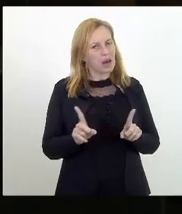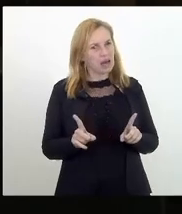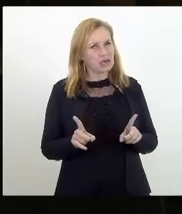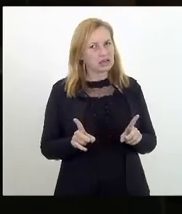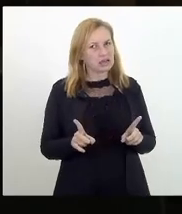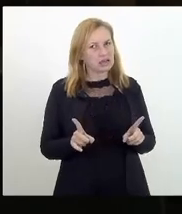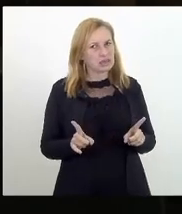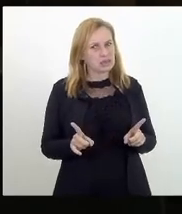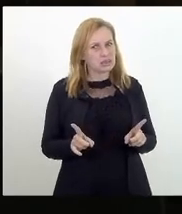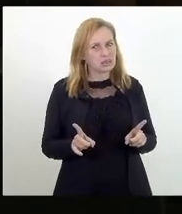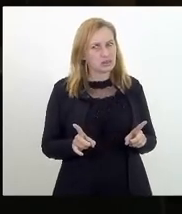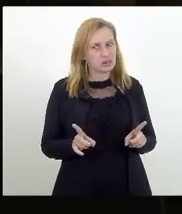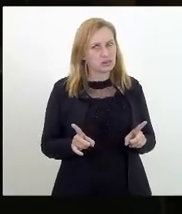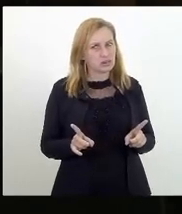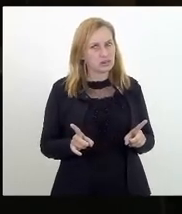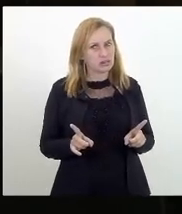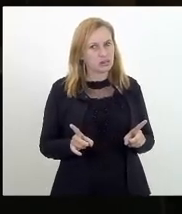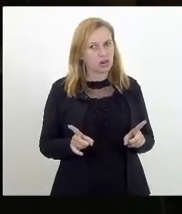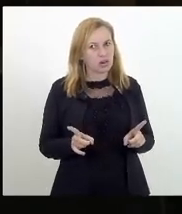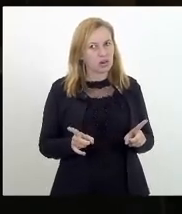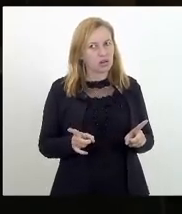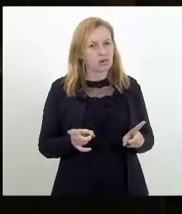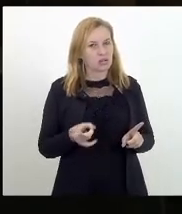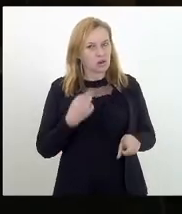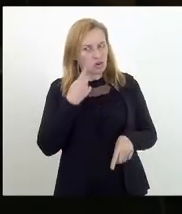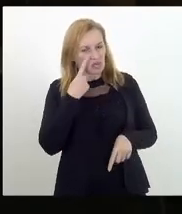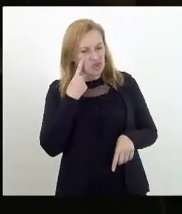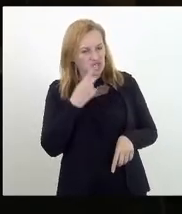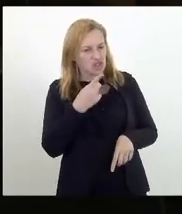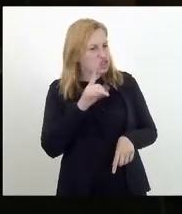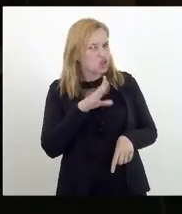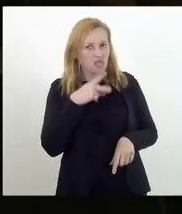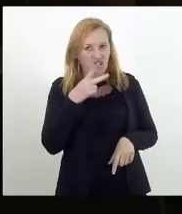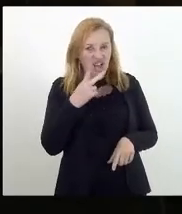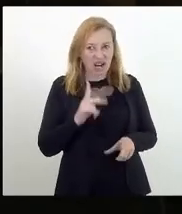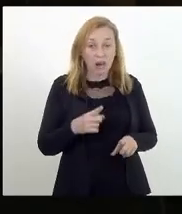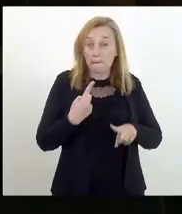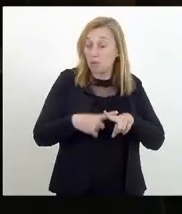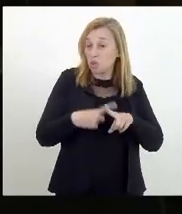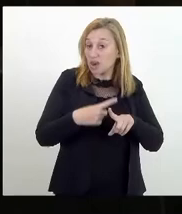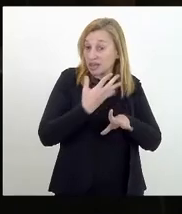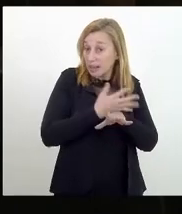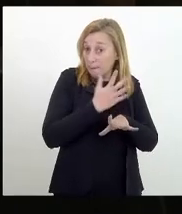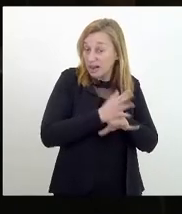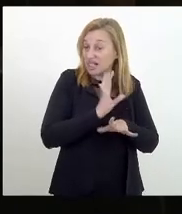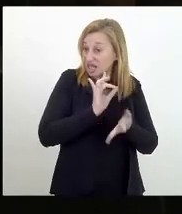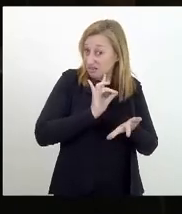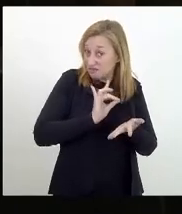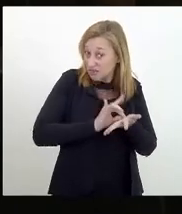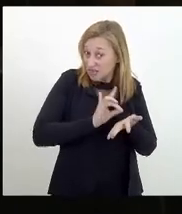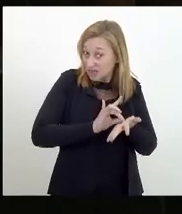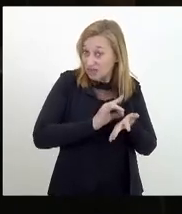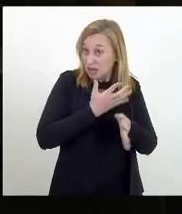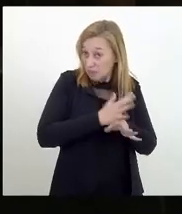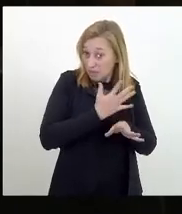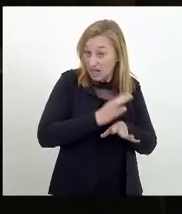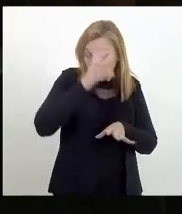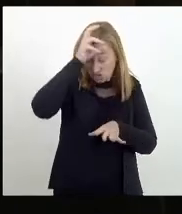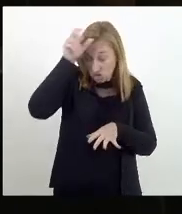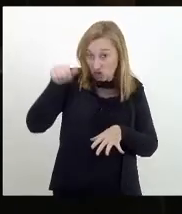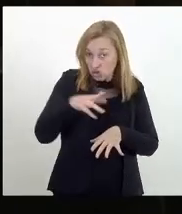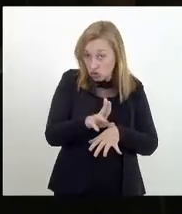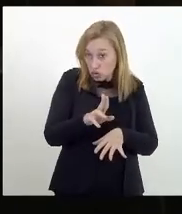aparentemente isso tem sido da boca para fora porque na prática na prática Tia